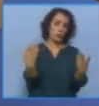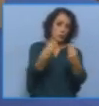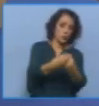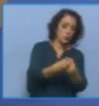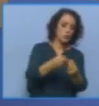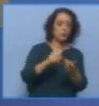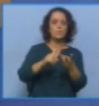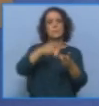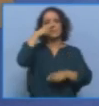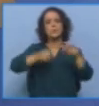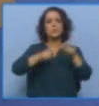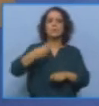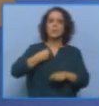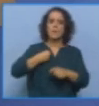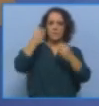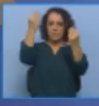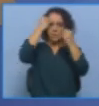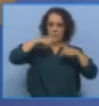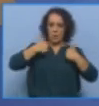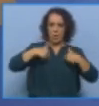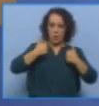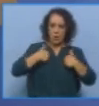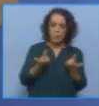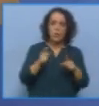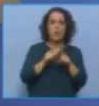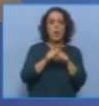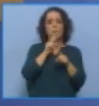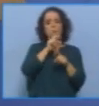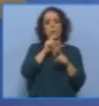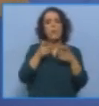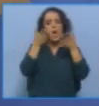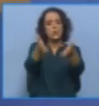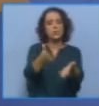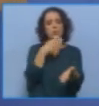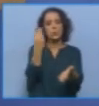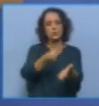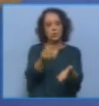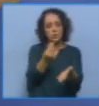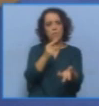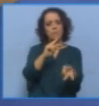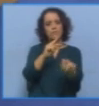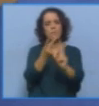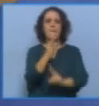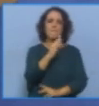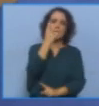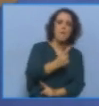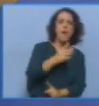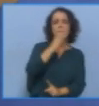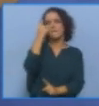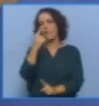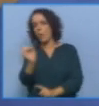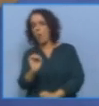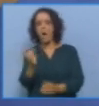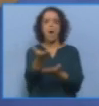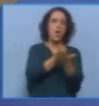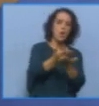estão preocupadas com a sua formação, a que realmente possamos ajudar os jovens a ser jovens. Desde a fé, desde a não-fé, desde o espaço